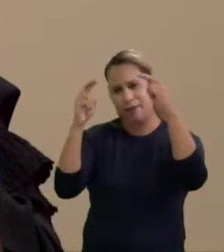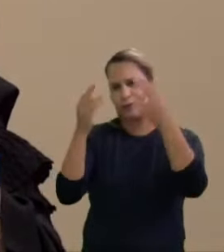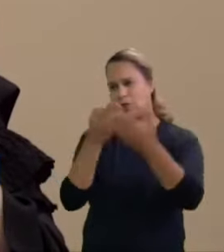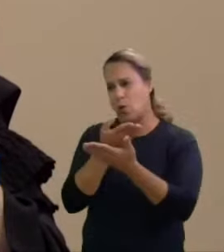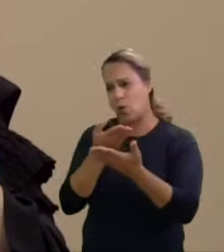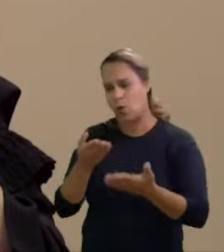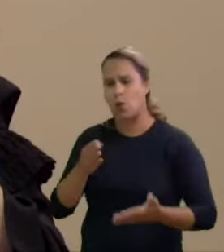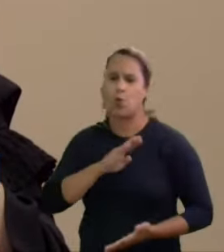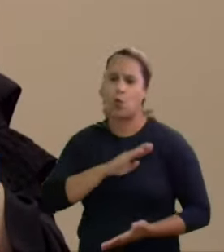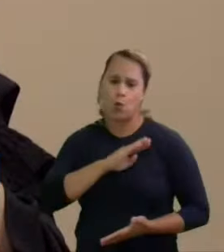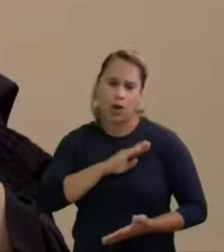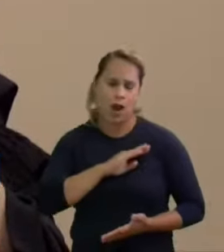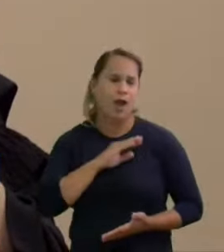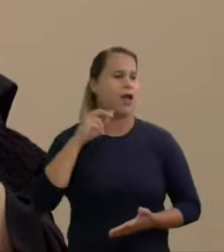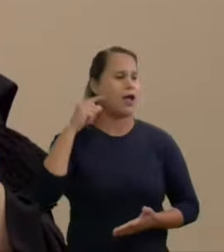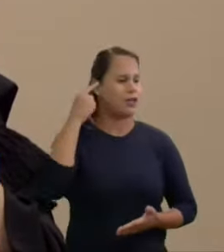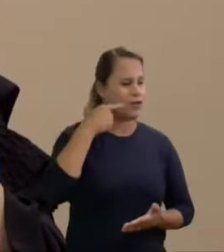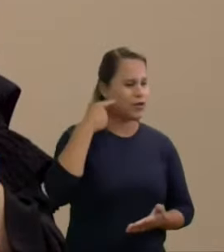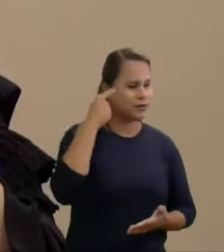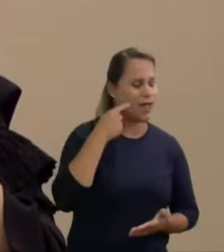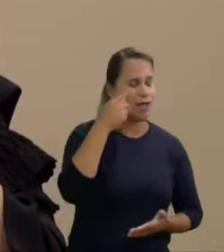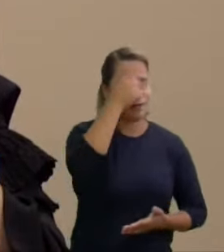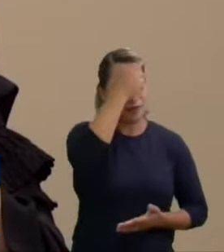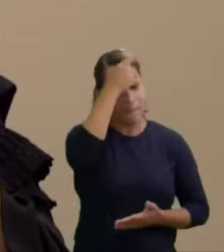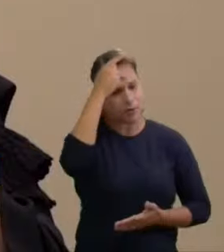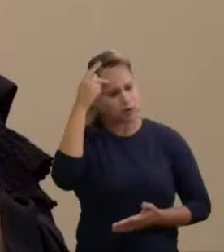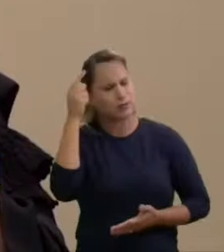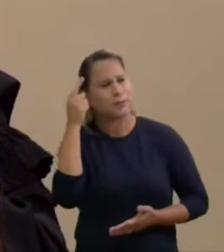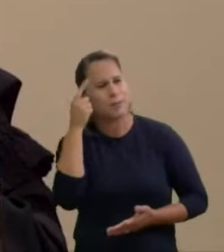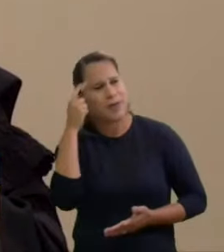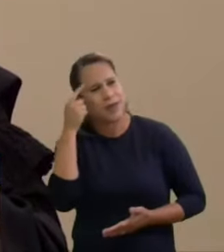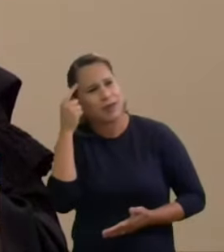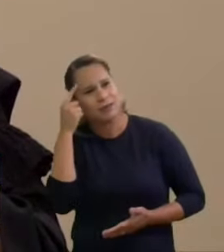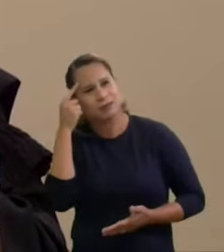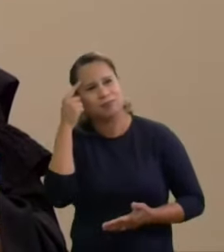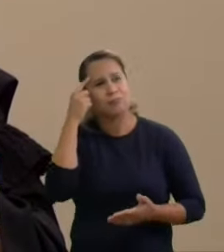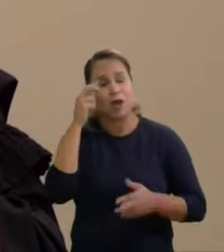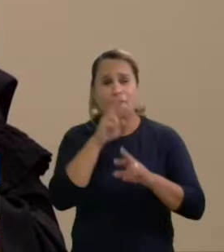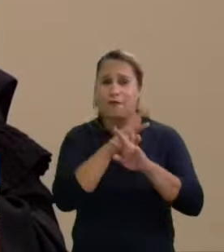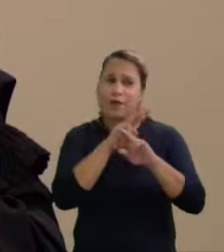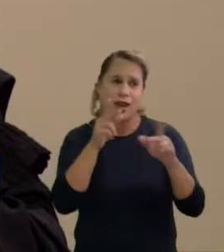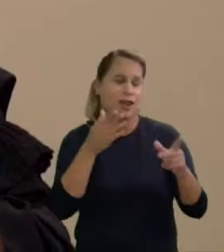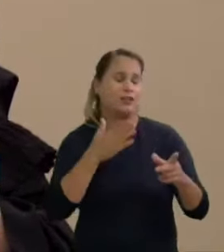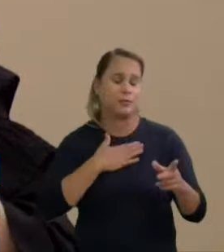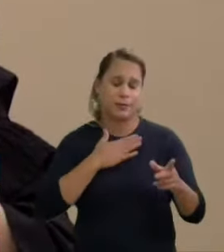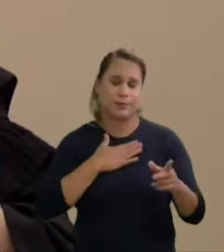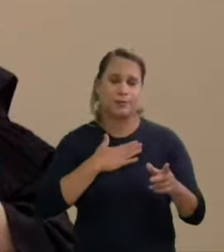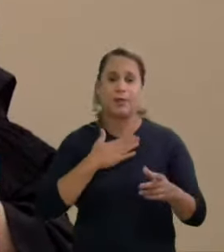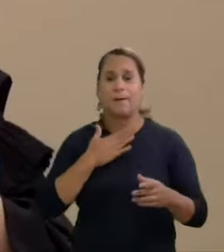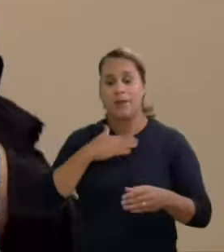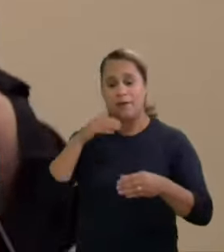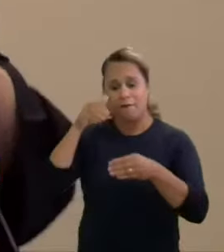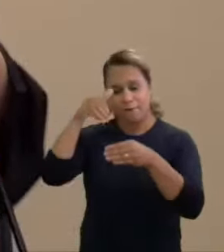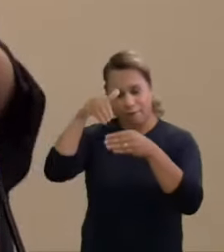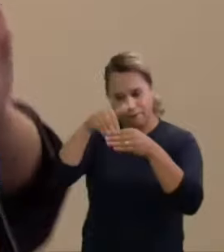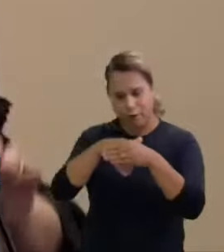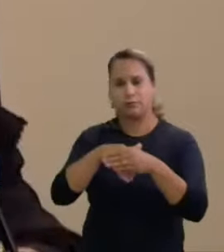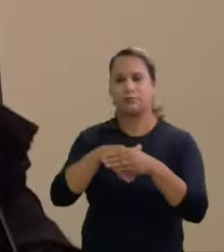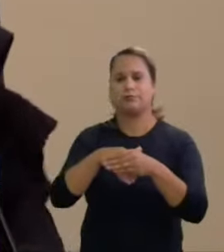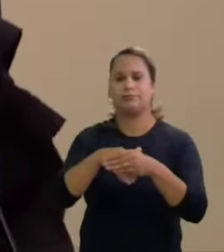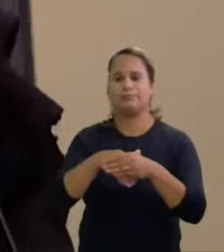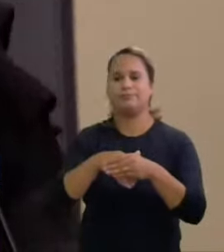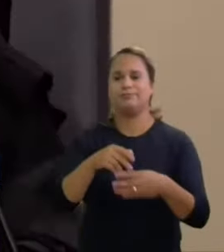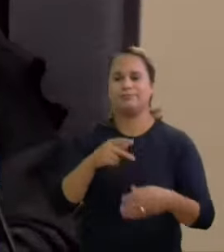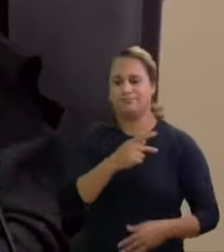aos advogados à pessoas que pensam Diferentemente de mim é esse o meu voto senhor presidente devolvo a